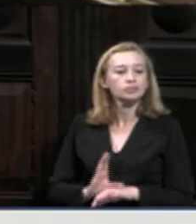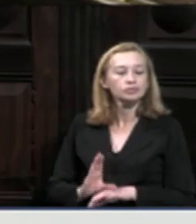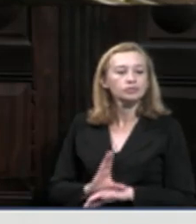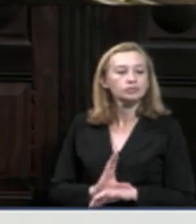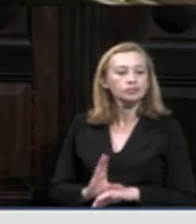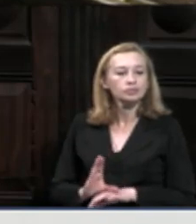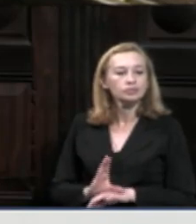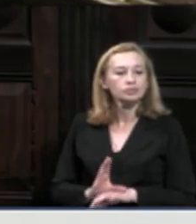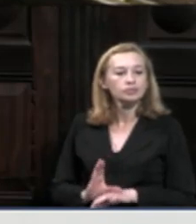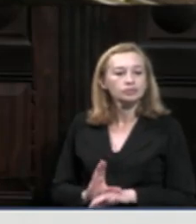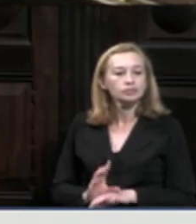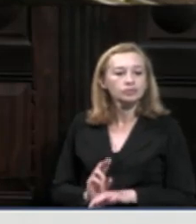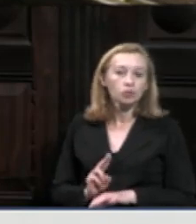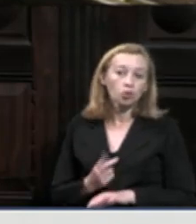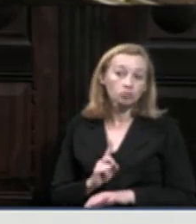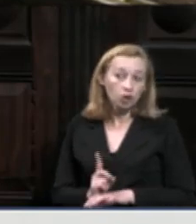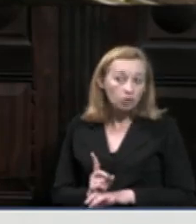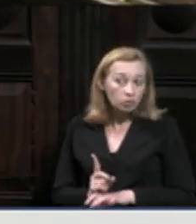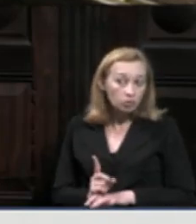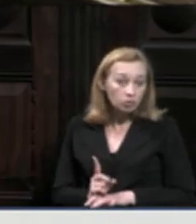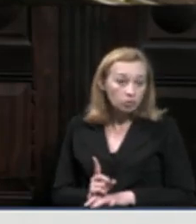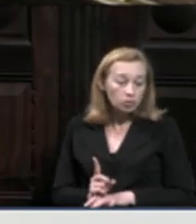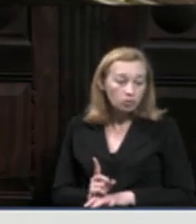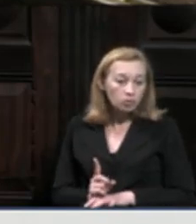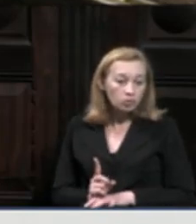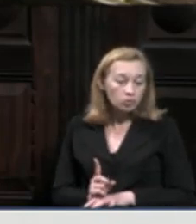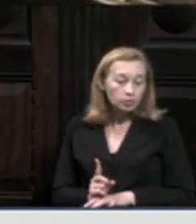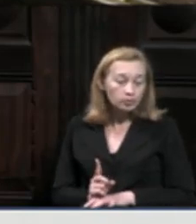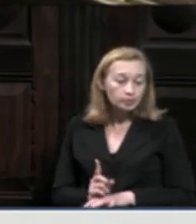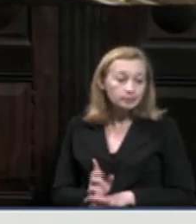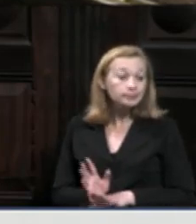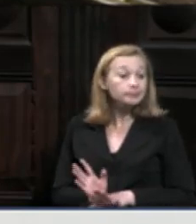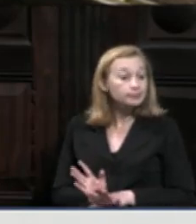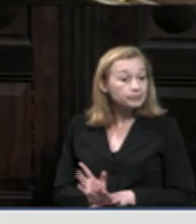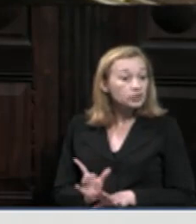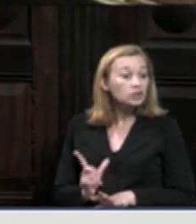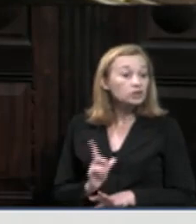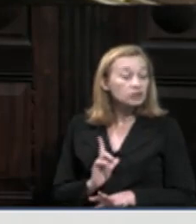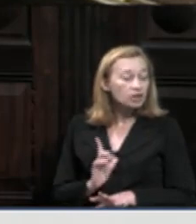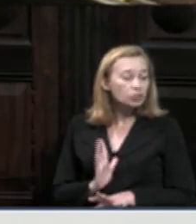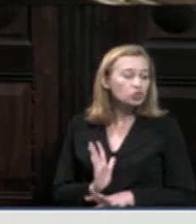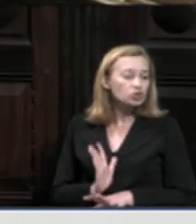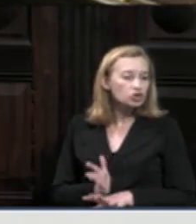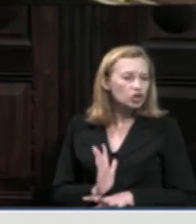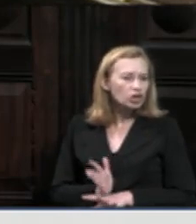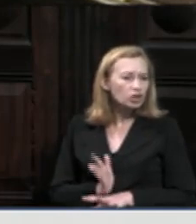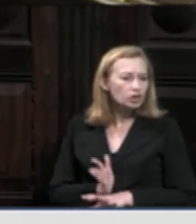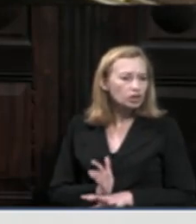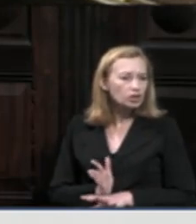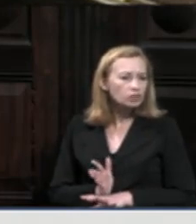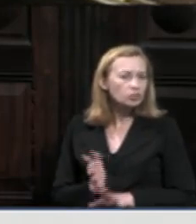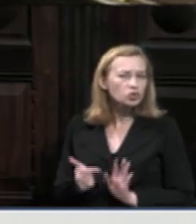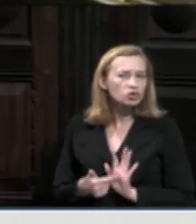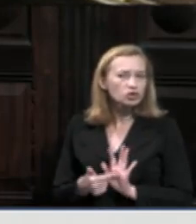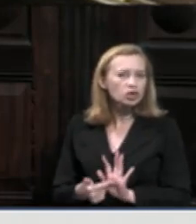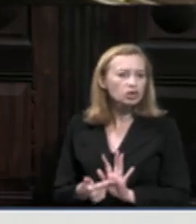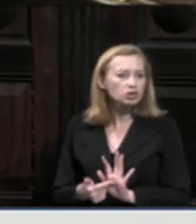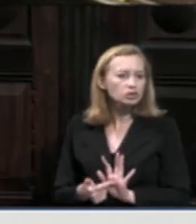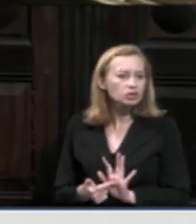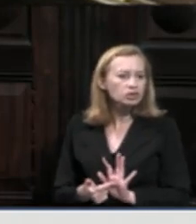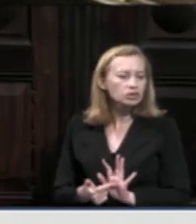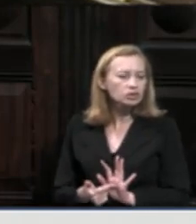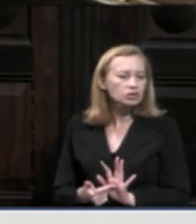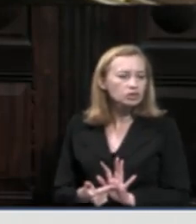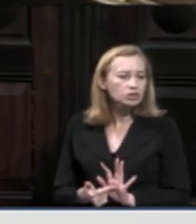não, e nós temos já aqui firmado